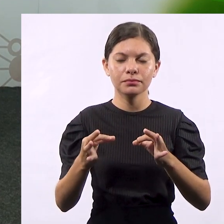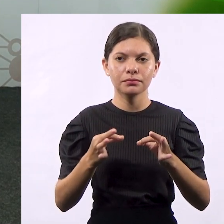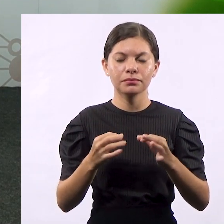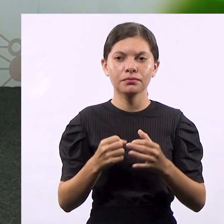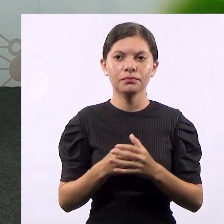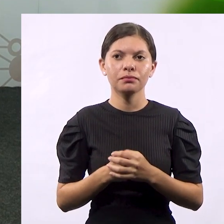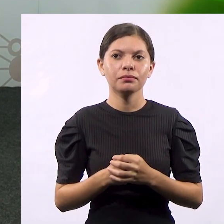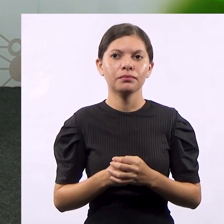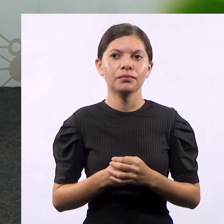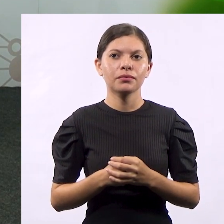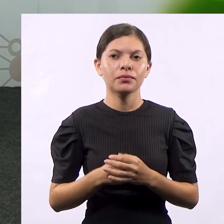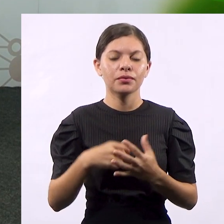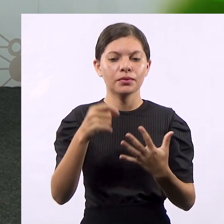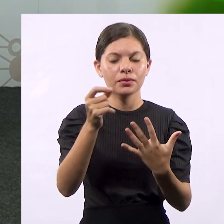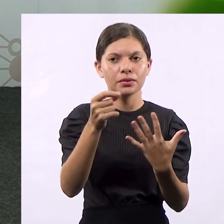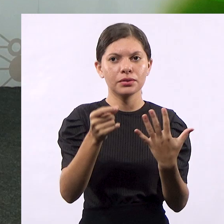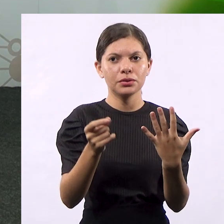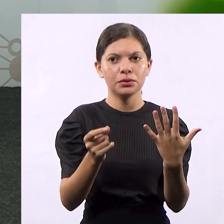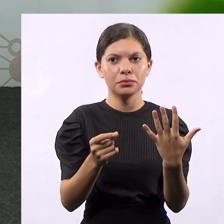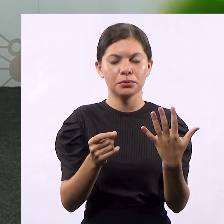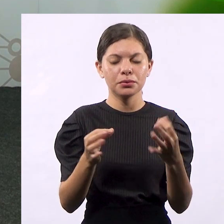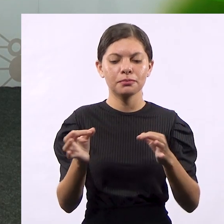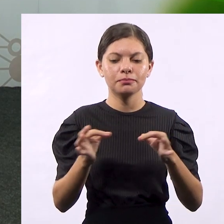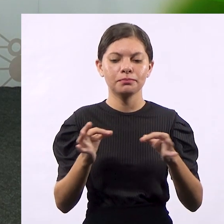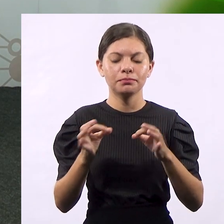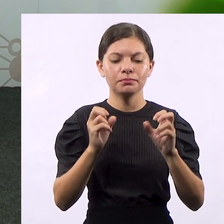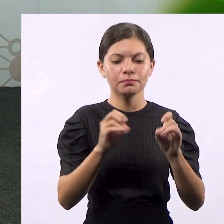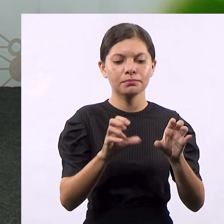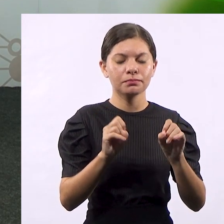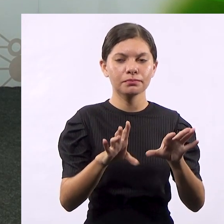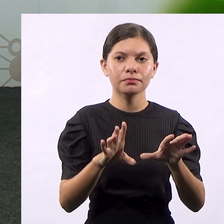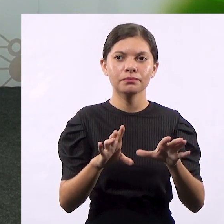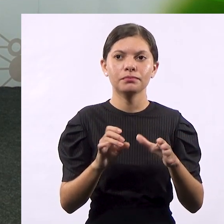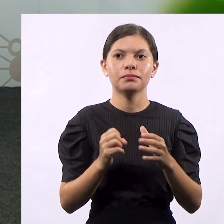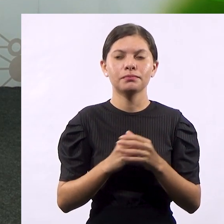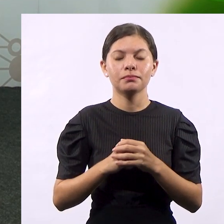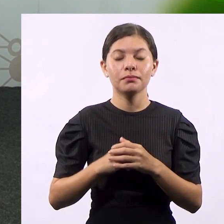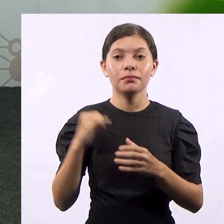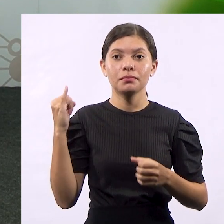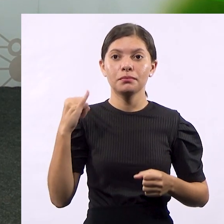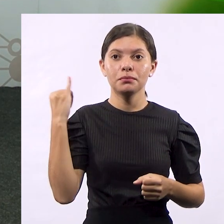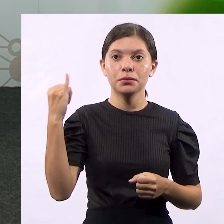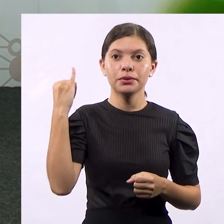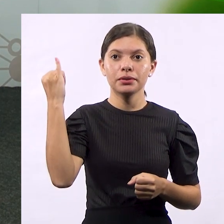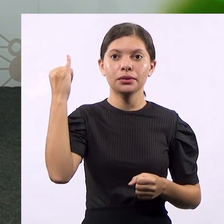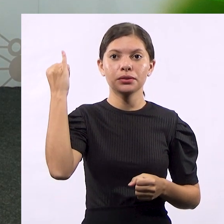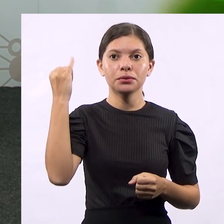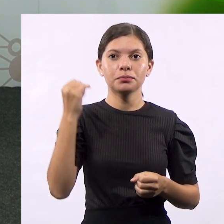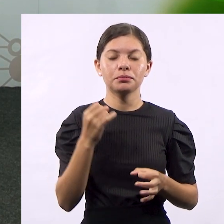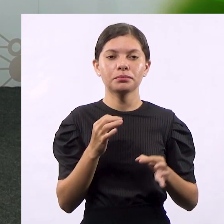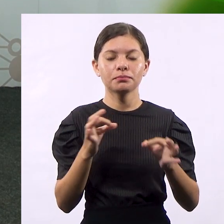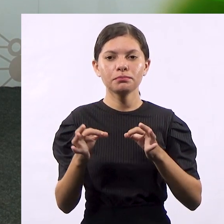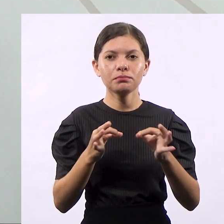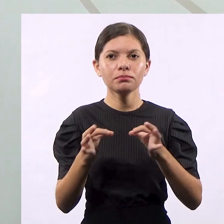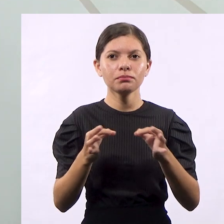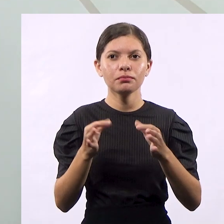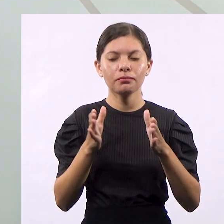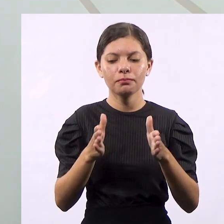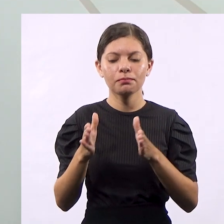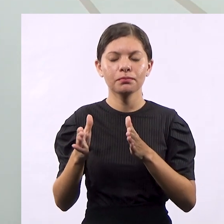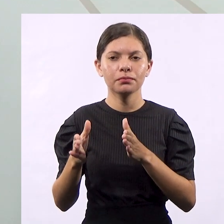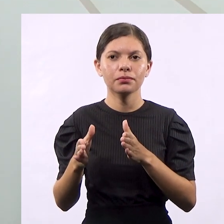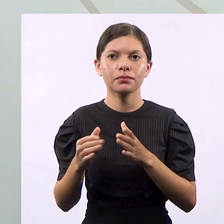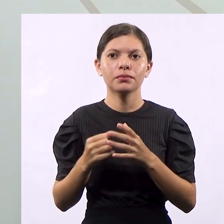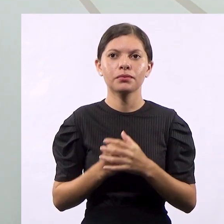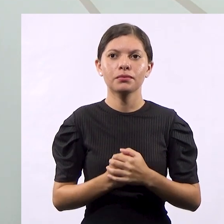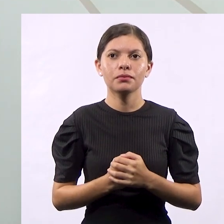Dentre os tipos de organização, as organizações educacionais são consideradas organizações essenciais, né? E como organizações essenciais, elas